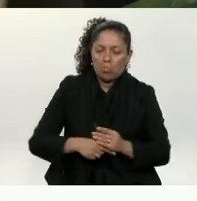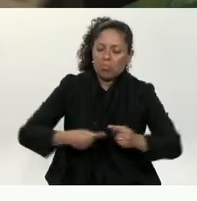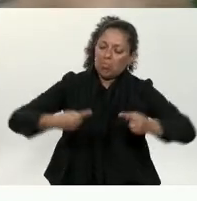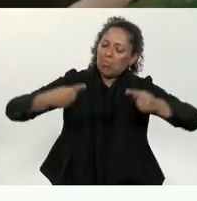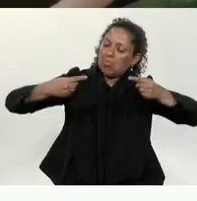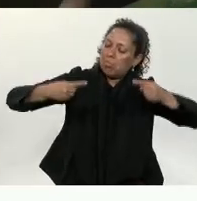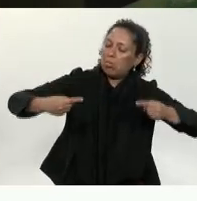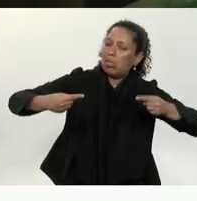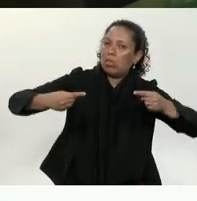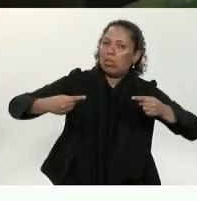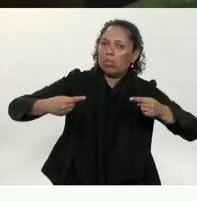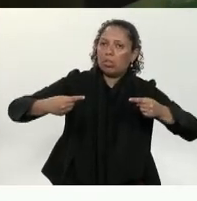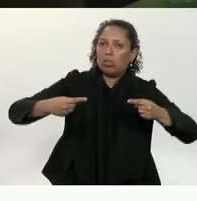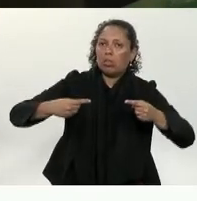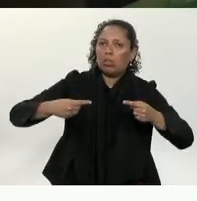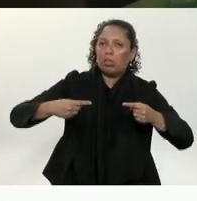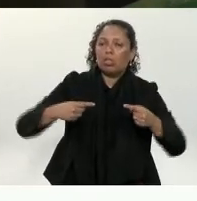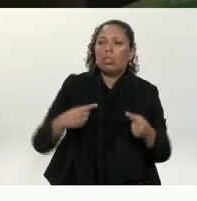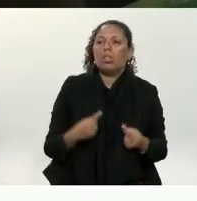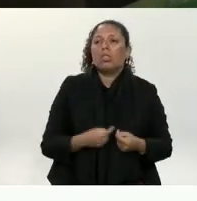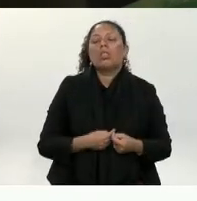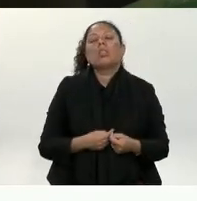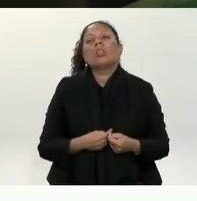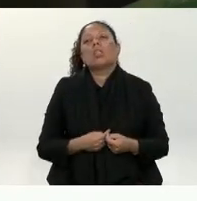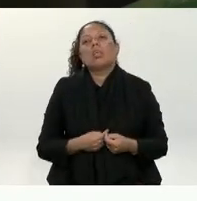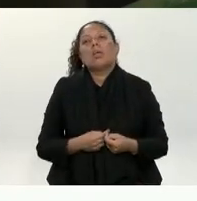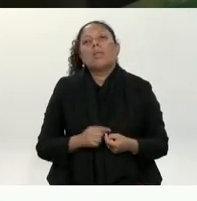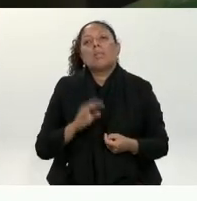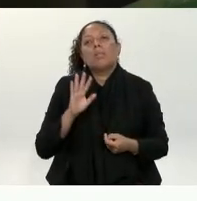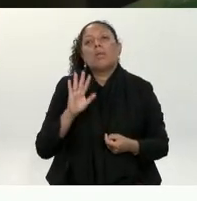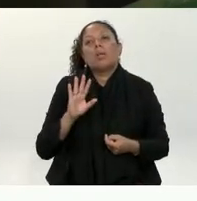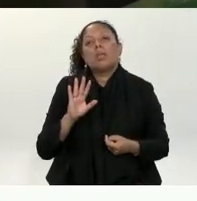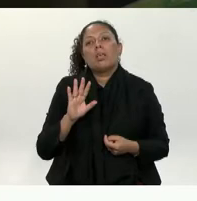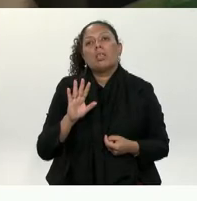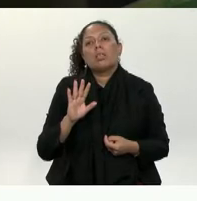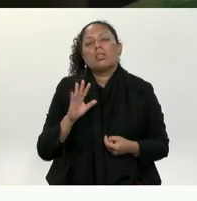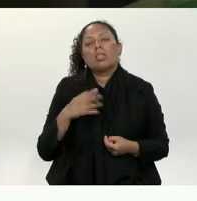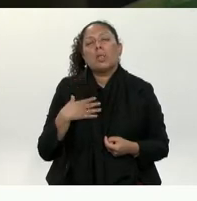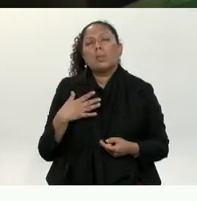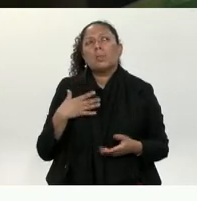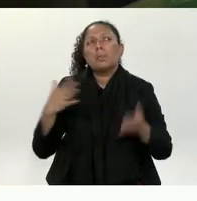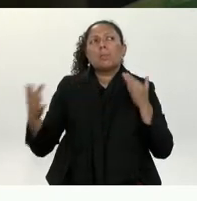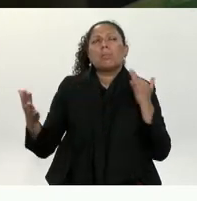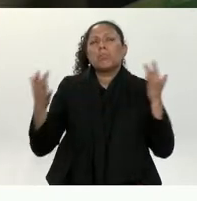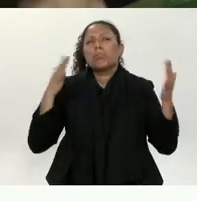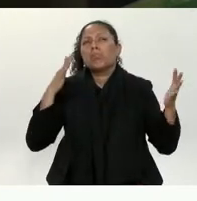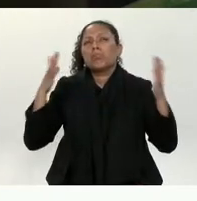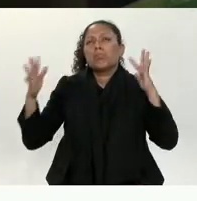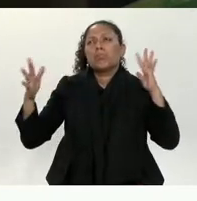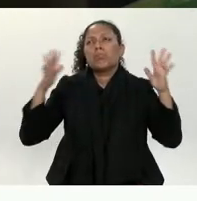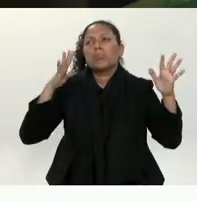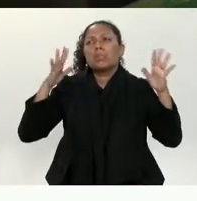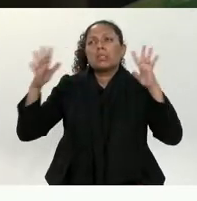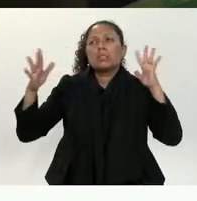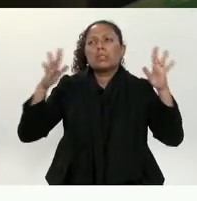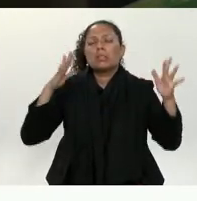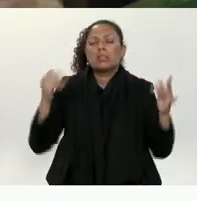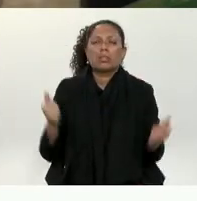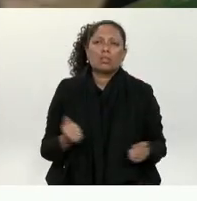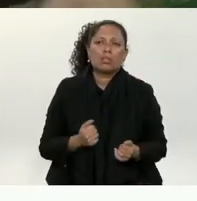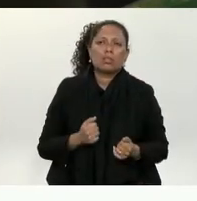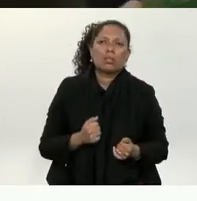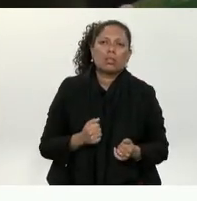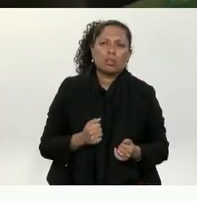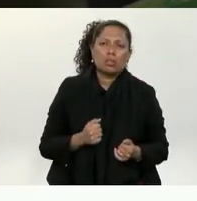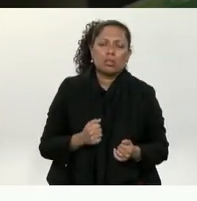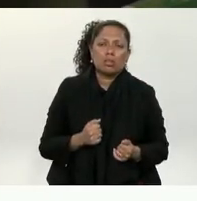competitividade ao mercado consumidor livre. Agora, me pairou aqui numa 4ª indagação, senhor presidente, e na verdade é mais para